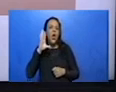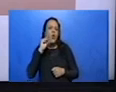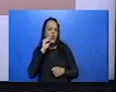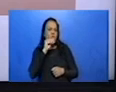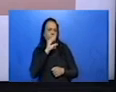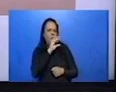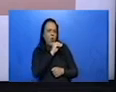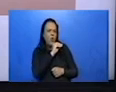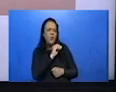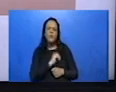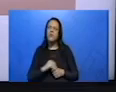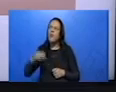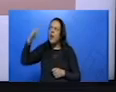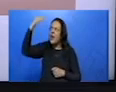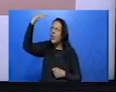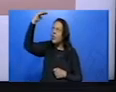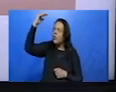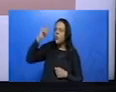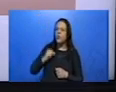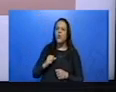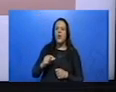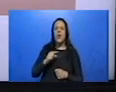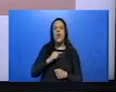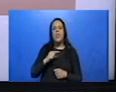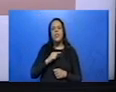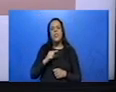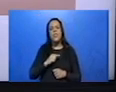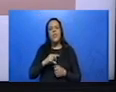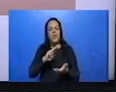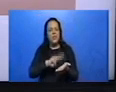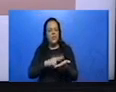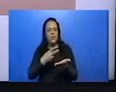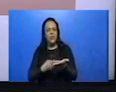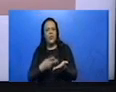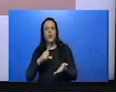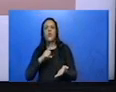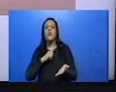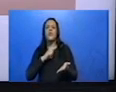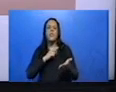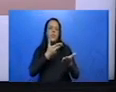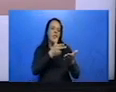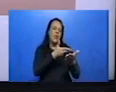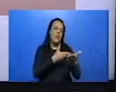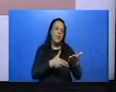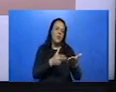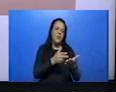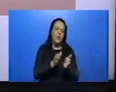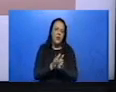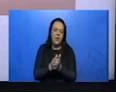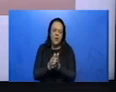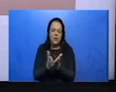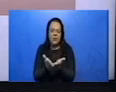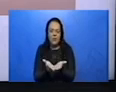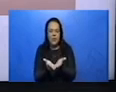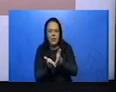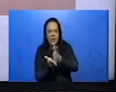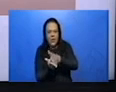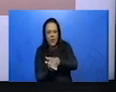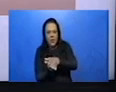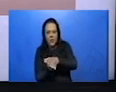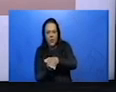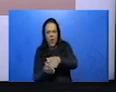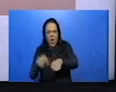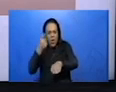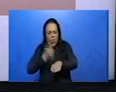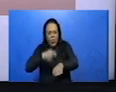tem um ilustrador ou não? Se houve um tradutor? O tipo de capa, se é uma brochura, se é espiral, se é capa